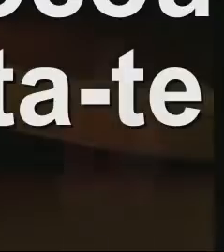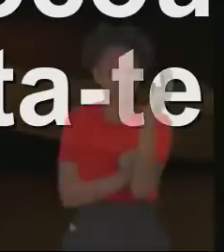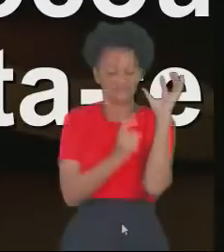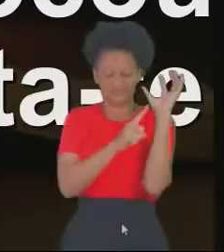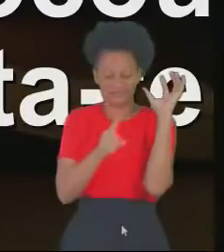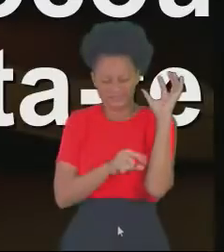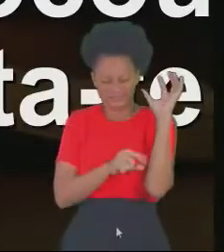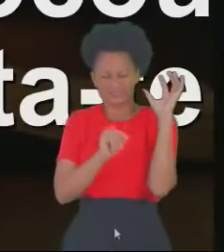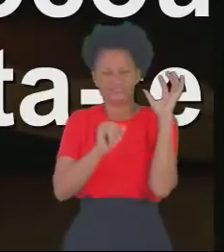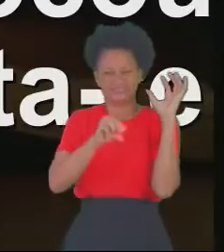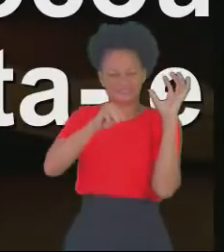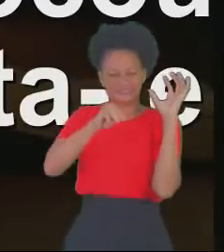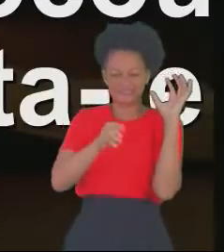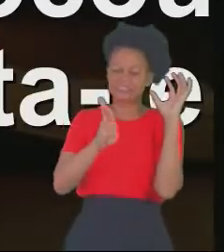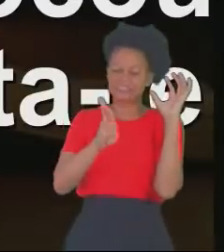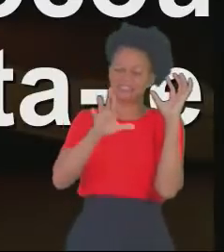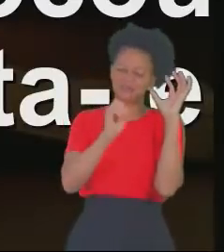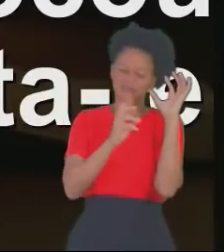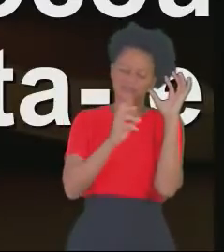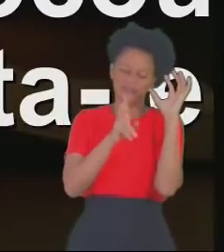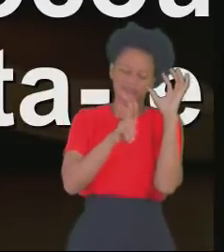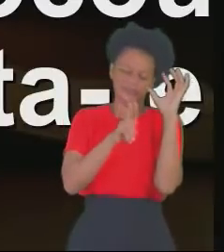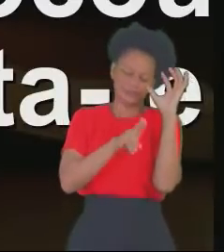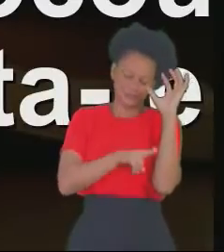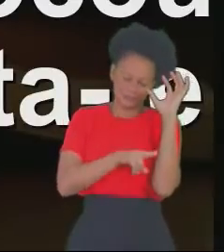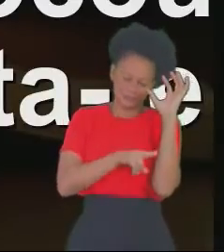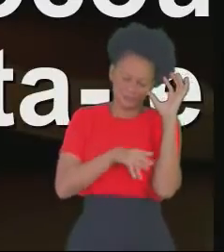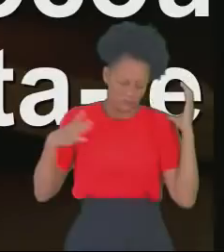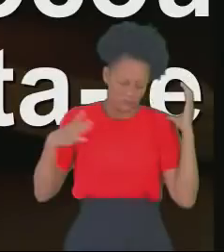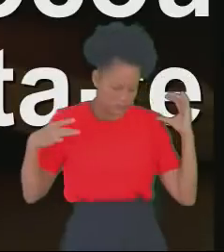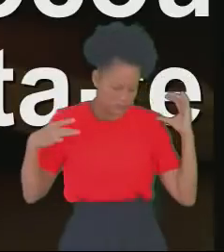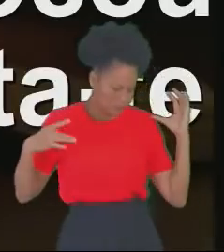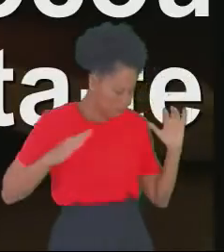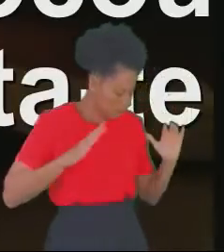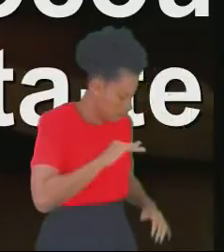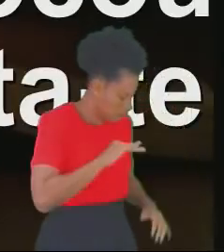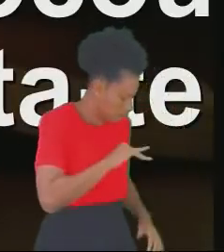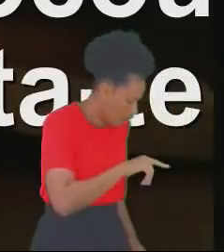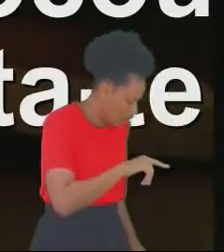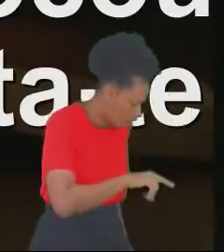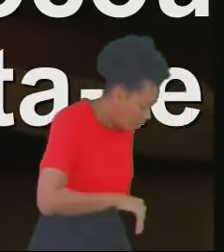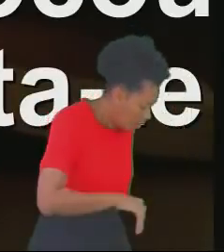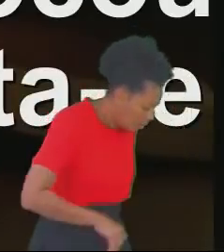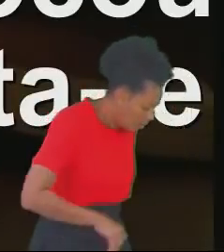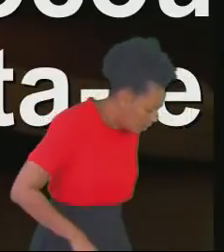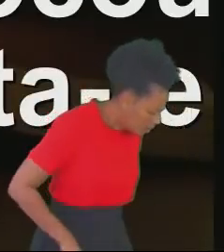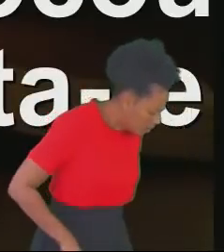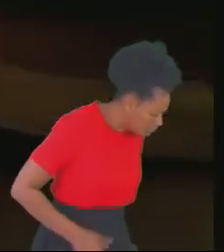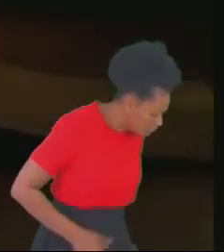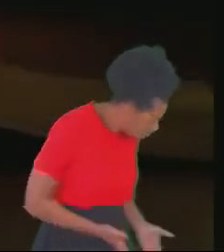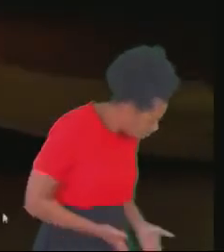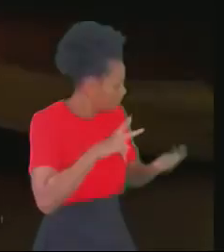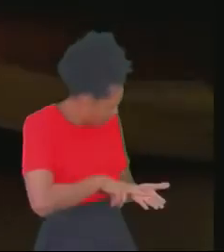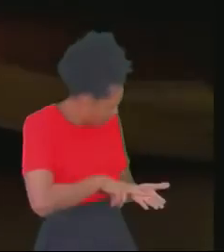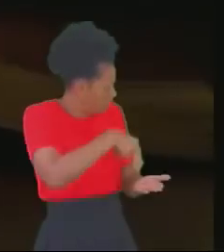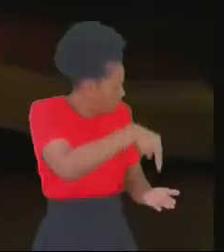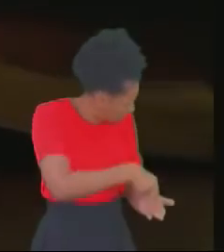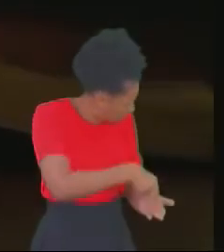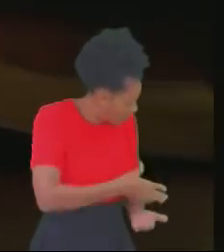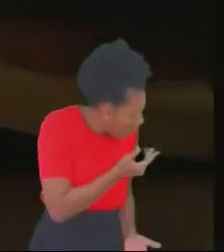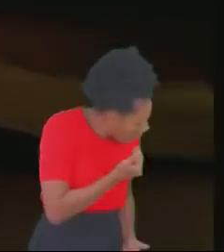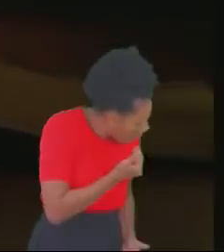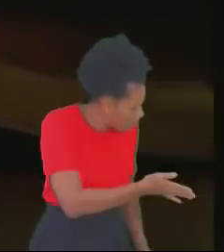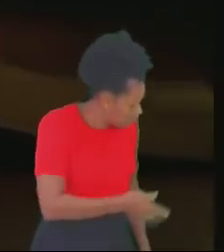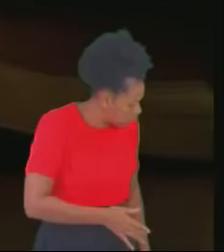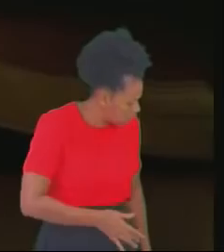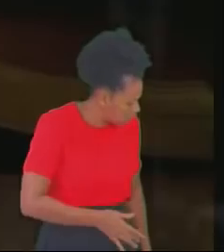E eis que então o anjo o tocou e lhe disse: levanta-te e come. Para